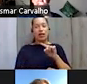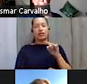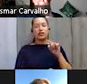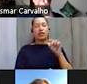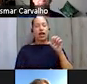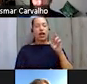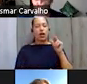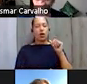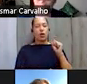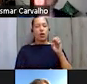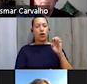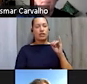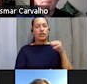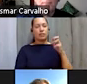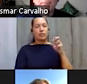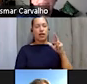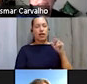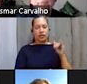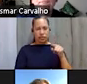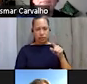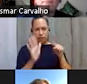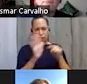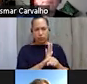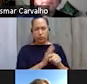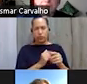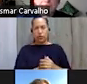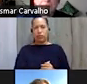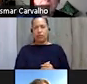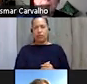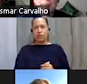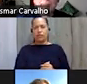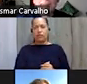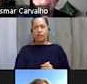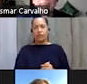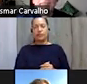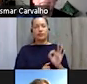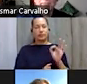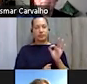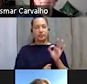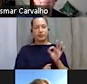Rosemary, então, para fechar, você tem uma pergunta, Rosemary? Sim.